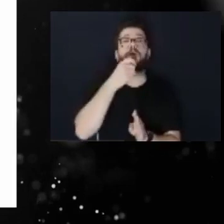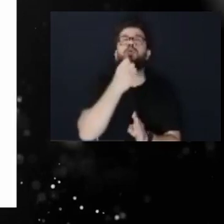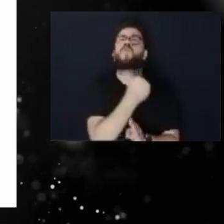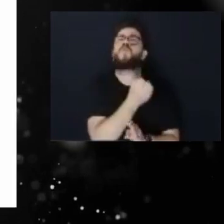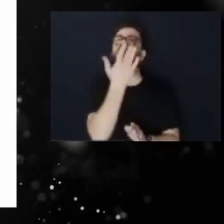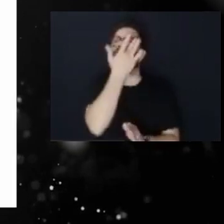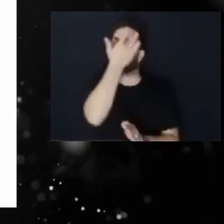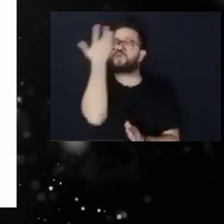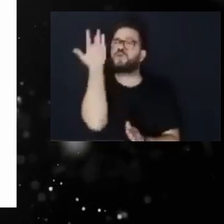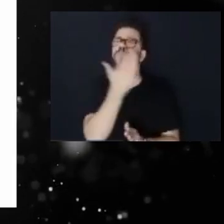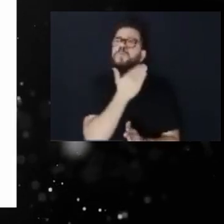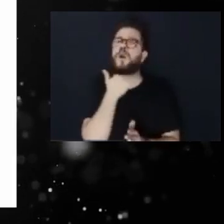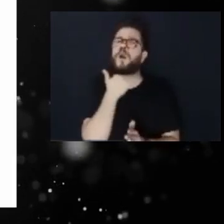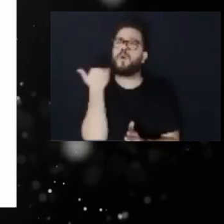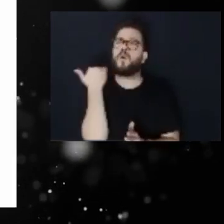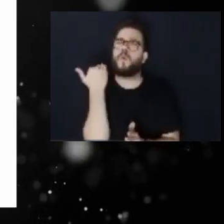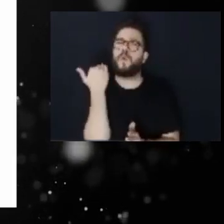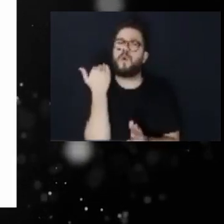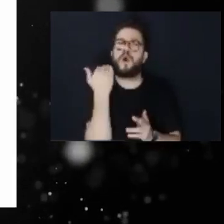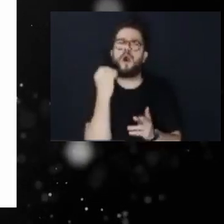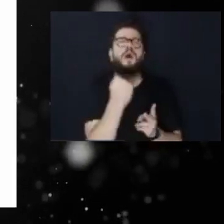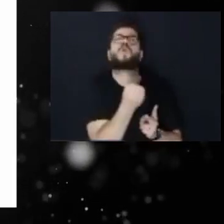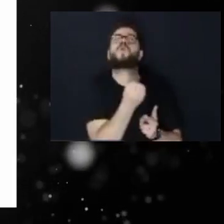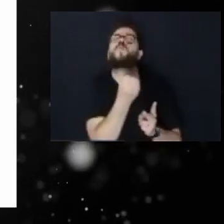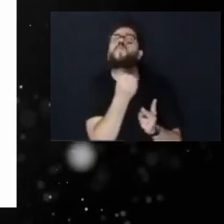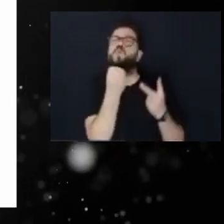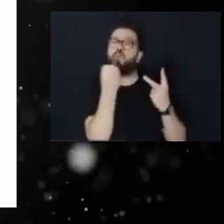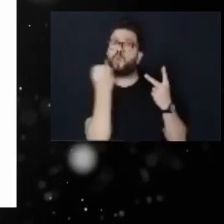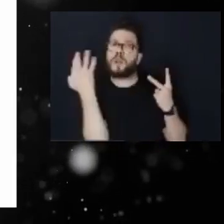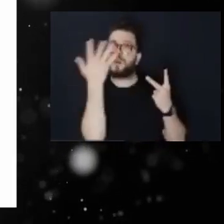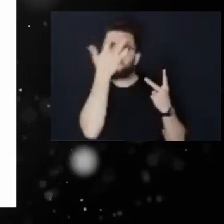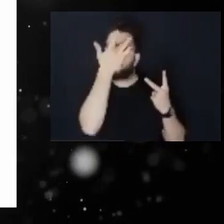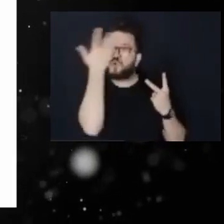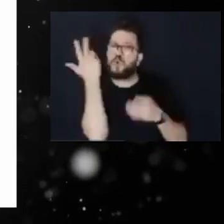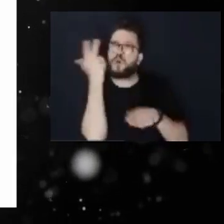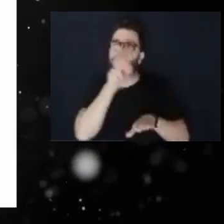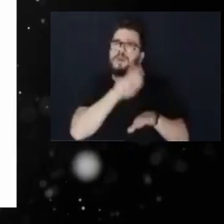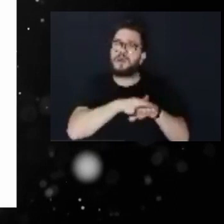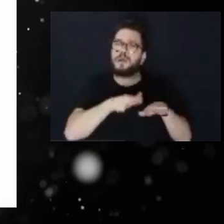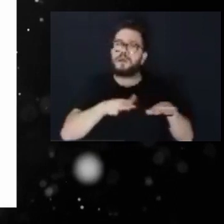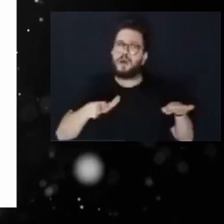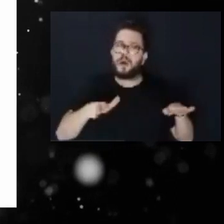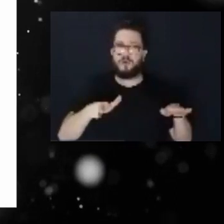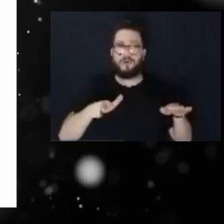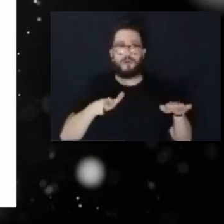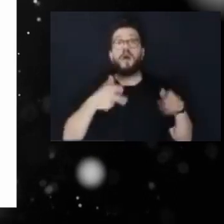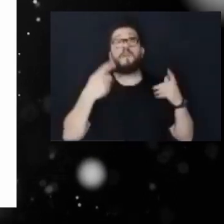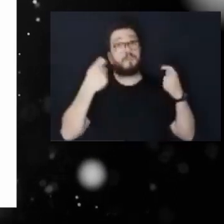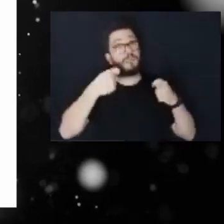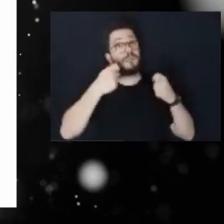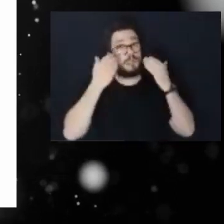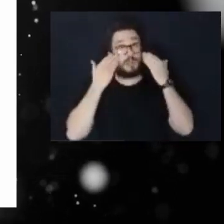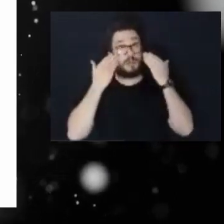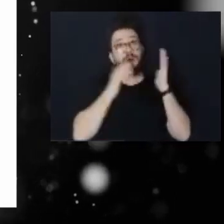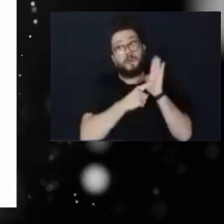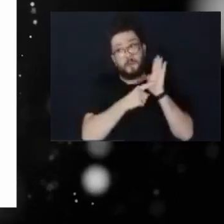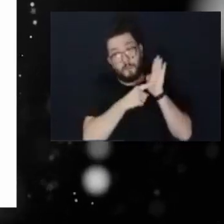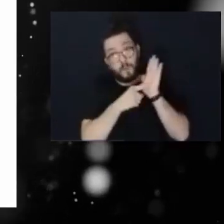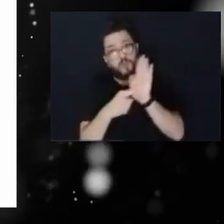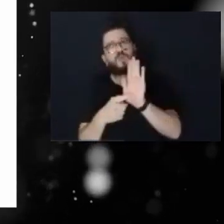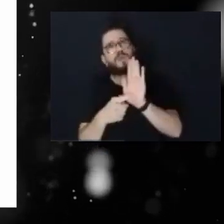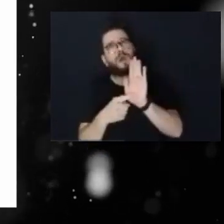Porque esses dados, sendo disponibilizados dessa forma, tornam as coisas